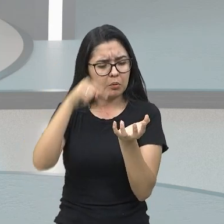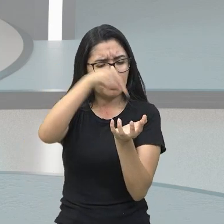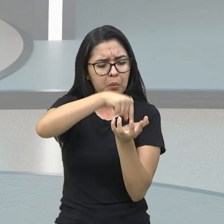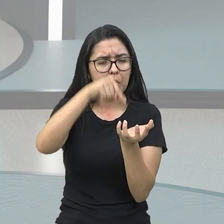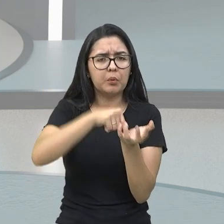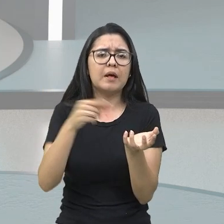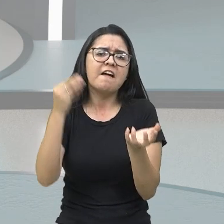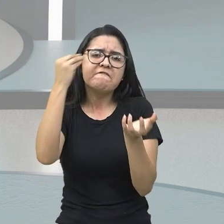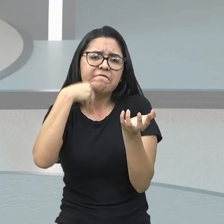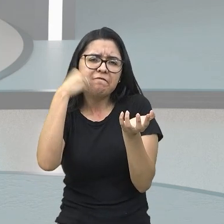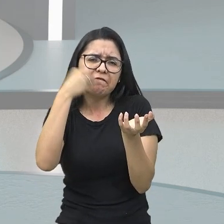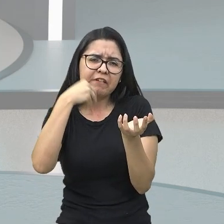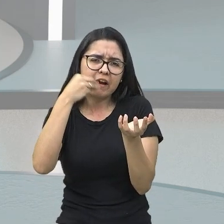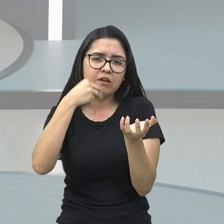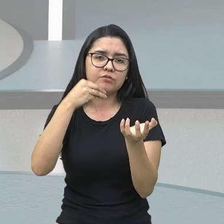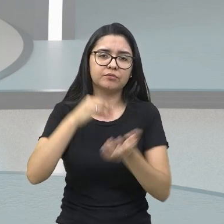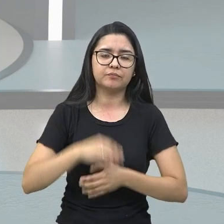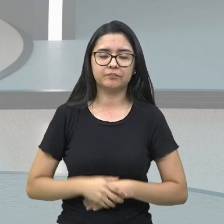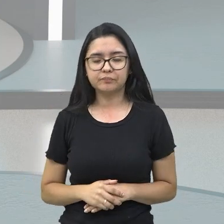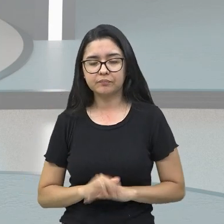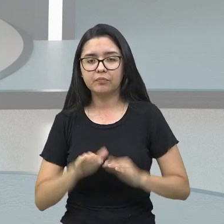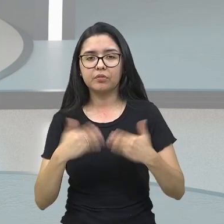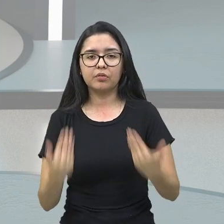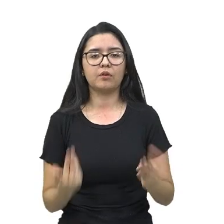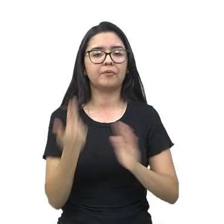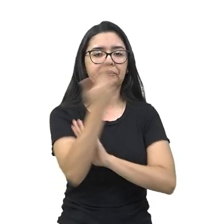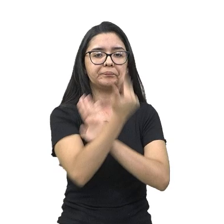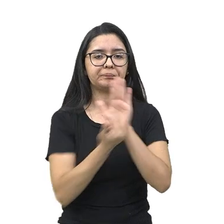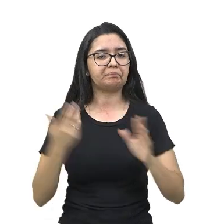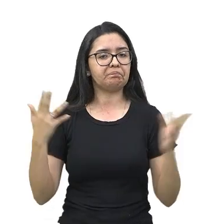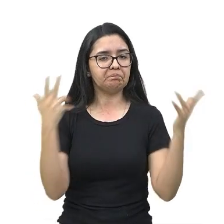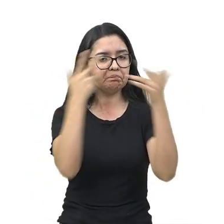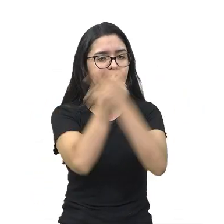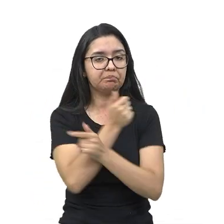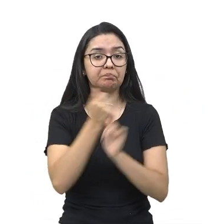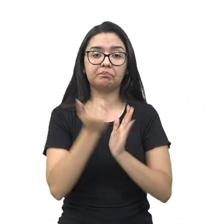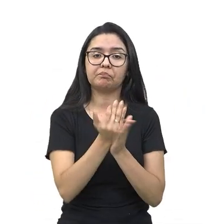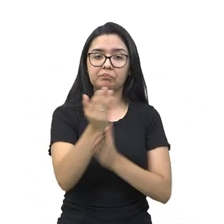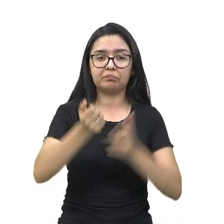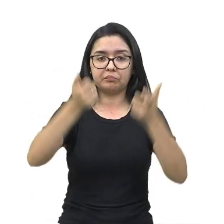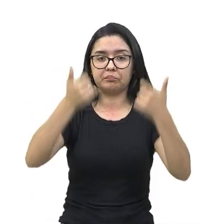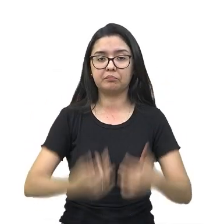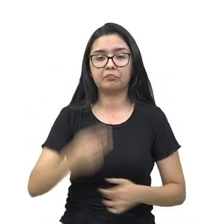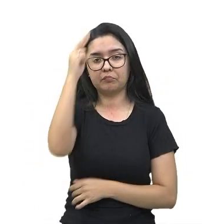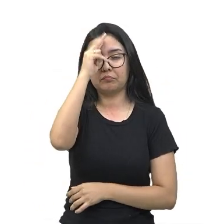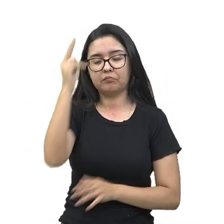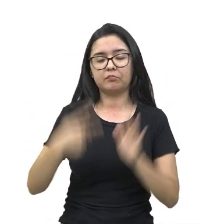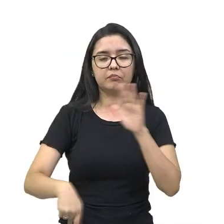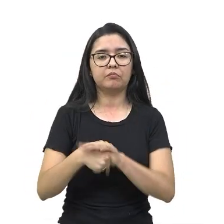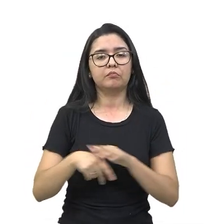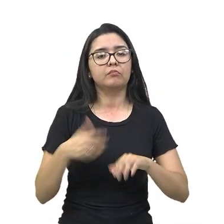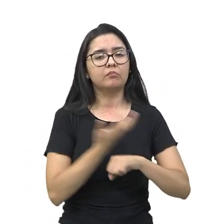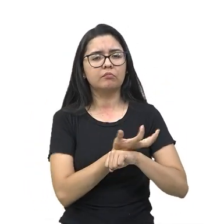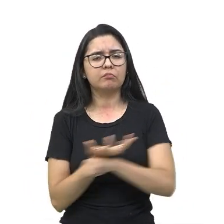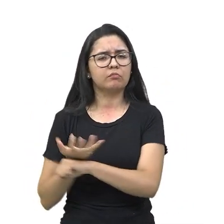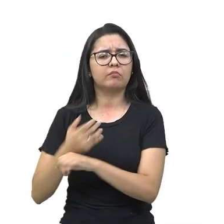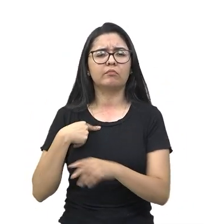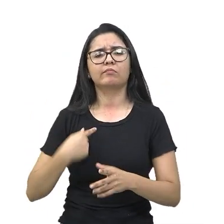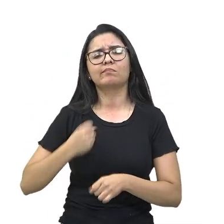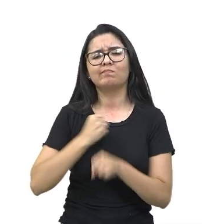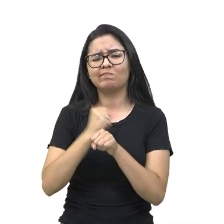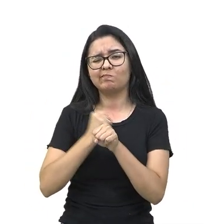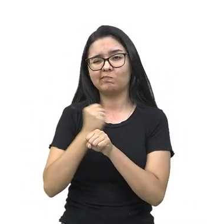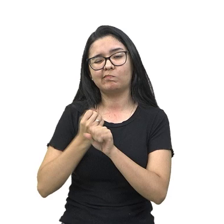muito sensíveis. A nossa ilustração bonita, que começa aqui com a história. Há muitos e muitos anos,